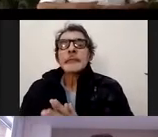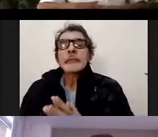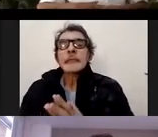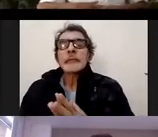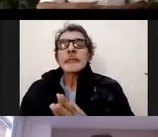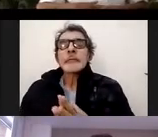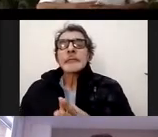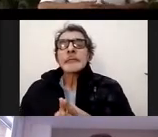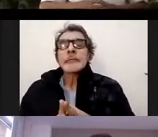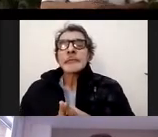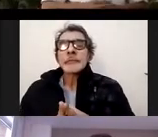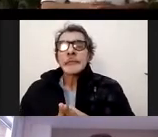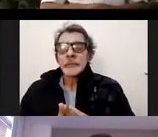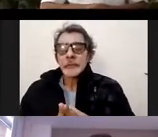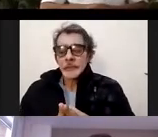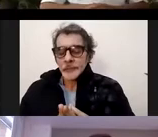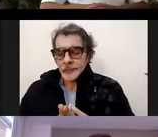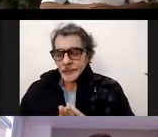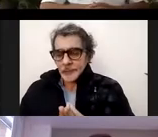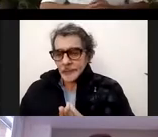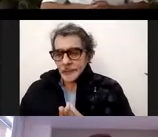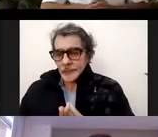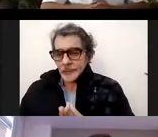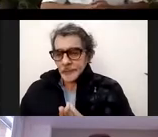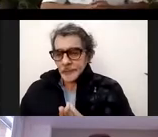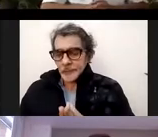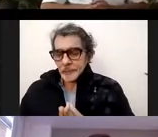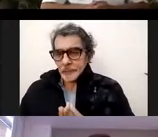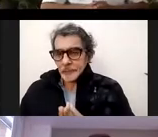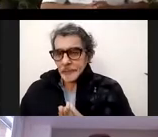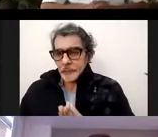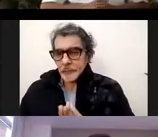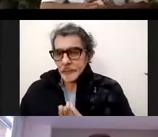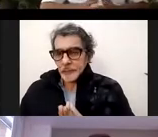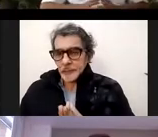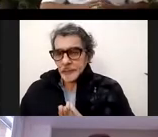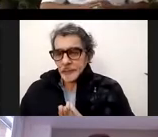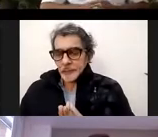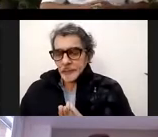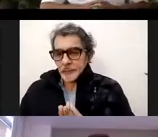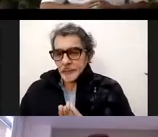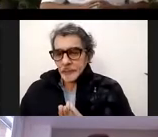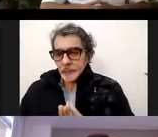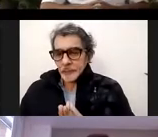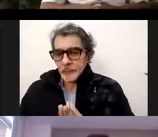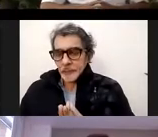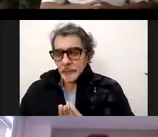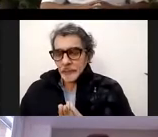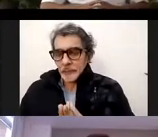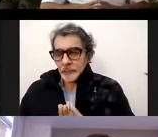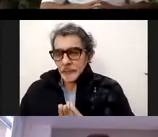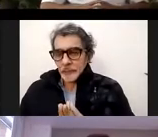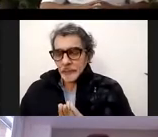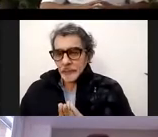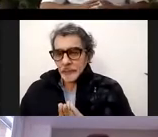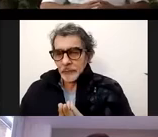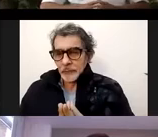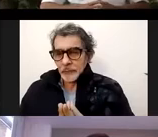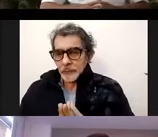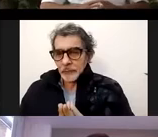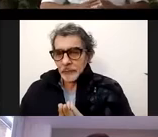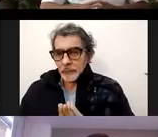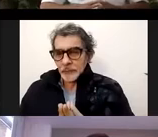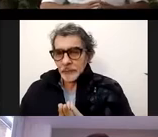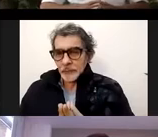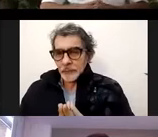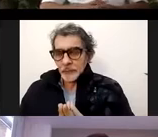fiquei muito animada com a possibilidade dessa parceria que dialoga com a questão da